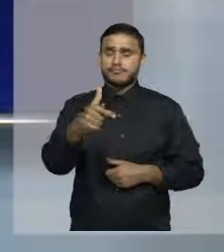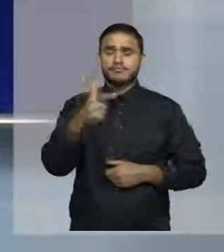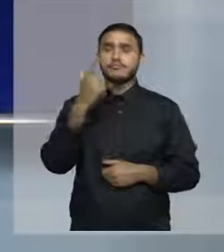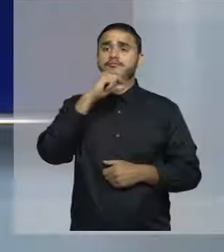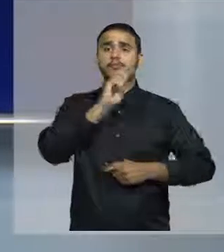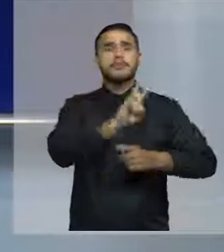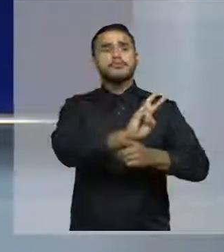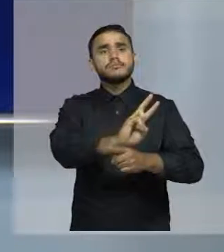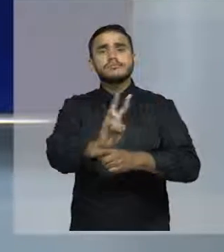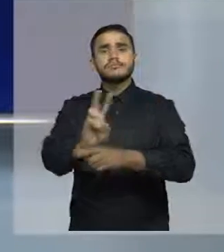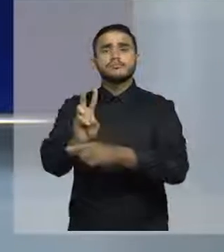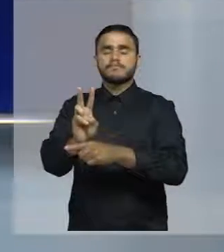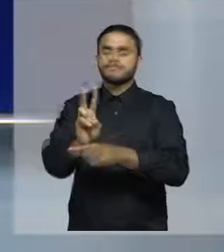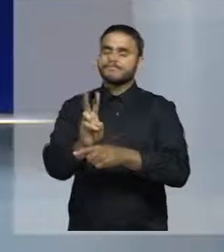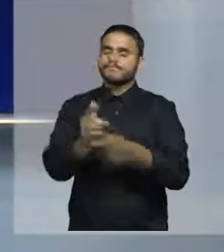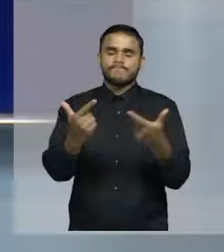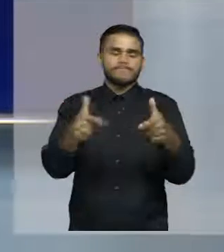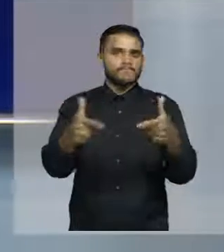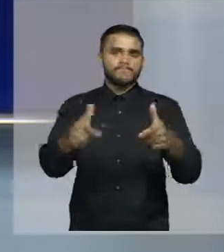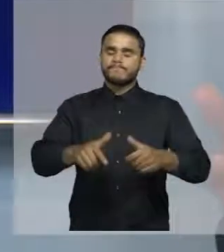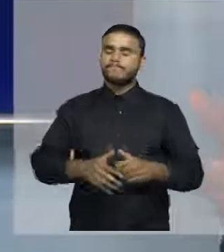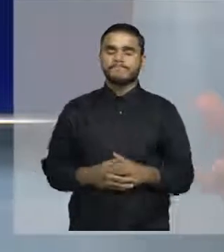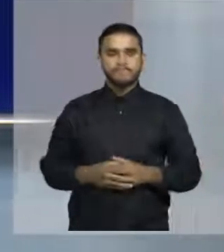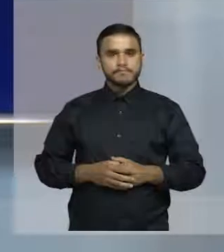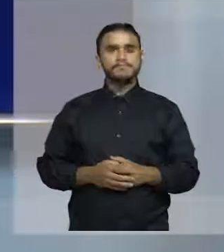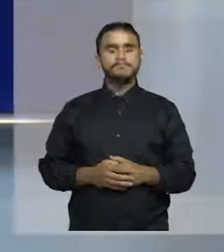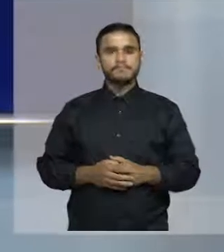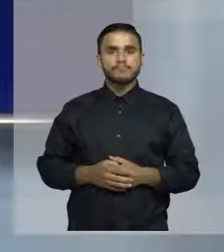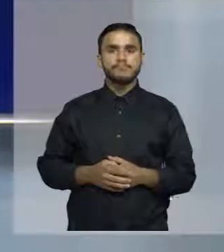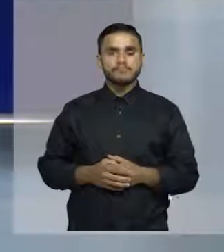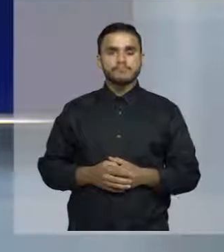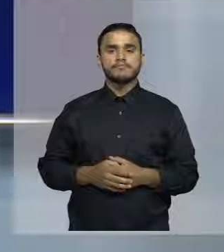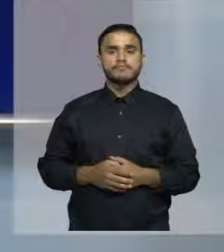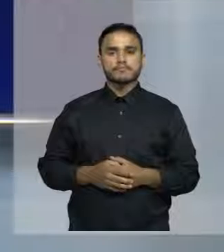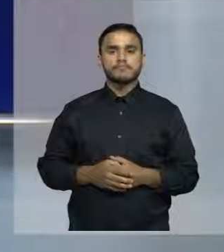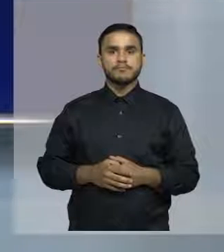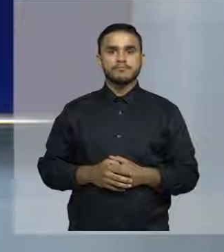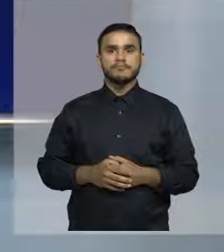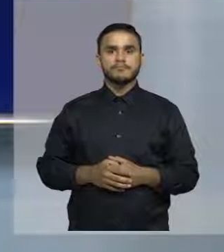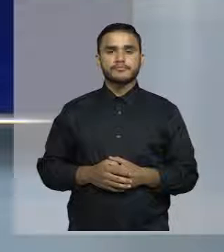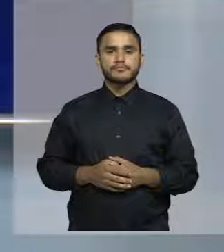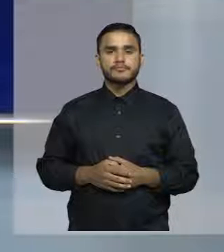em quantidade suficiente para lidar com essa população.